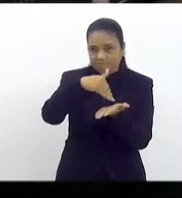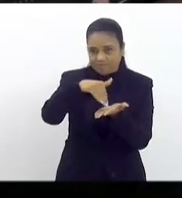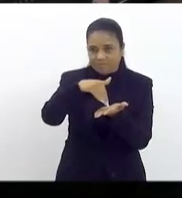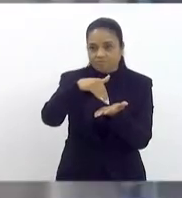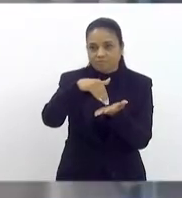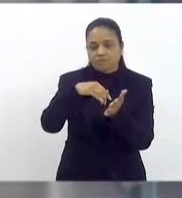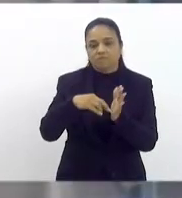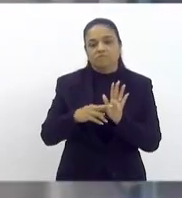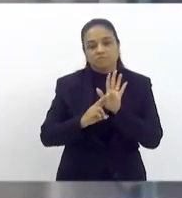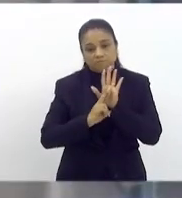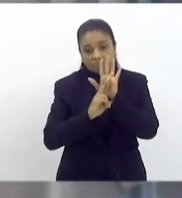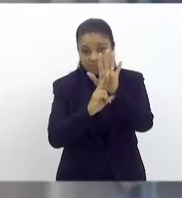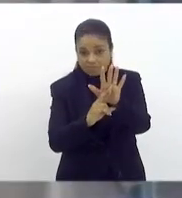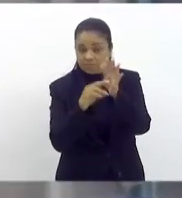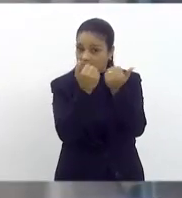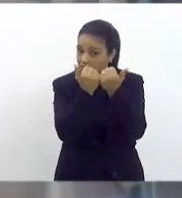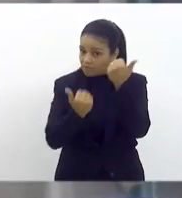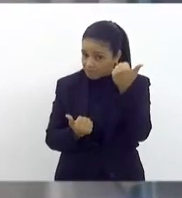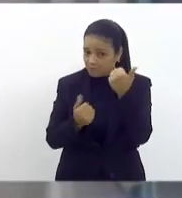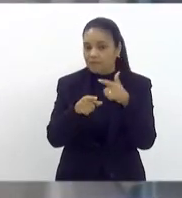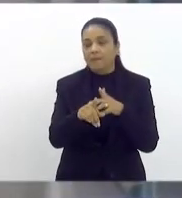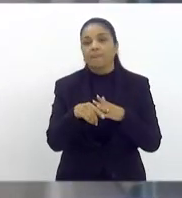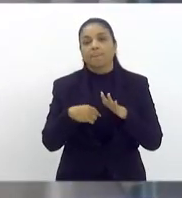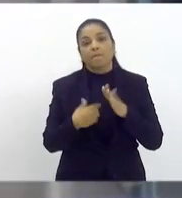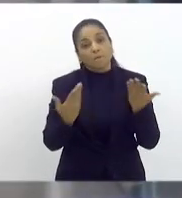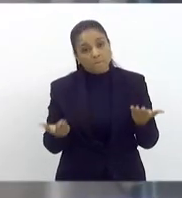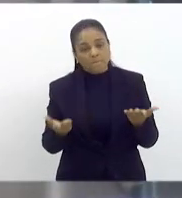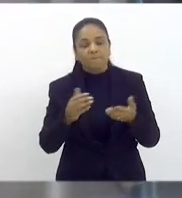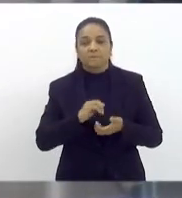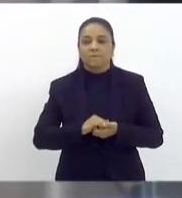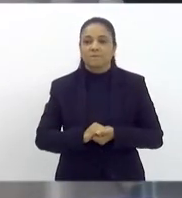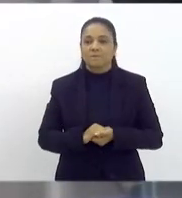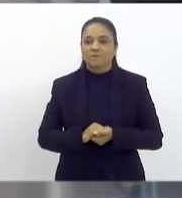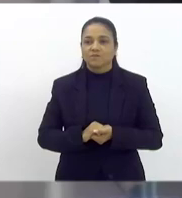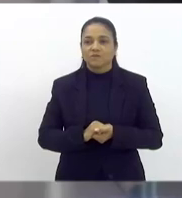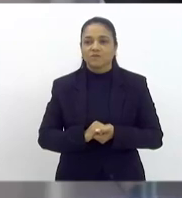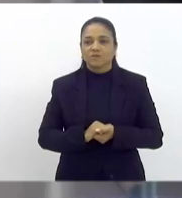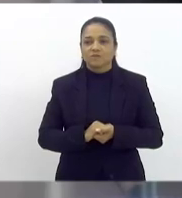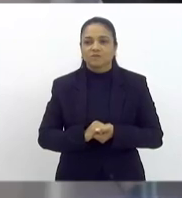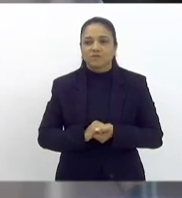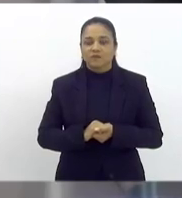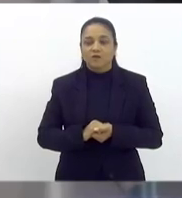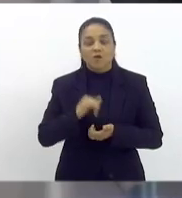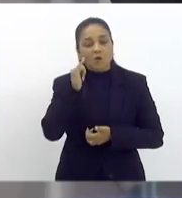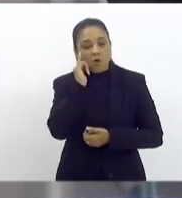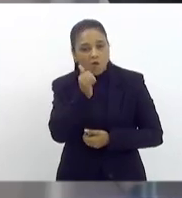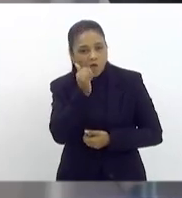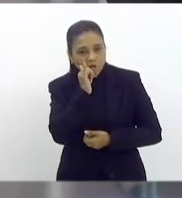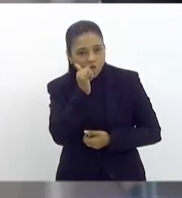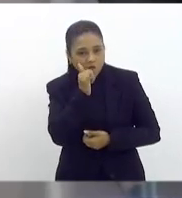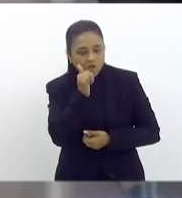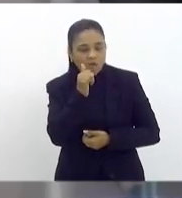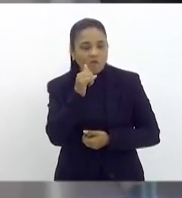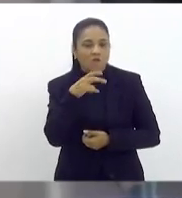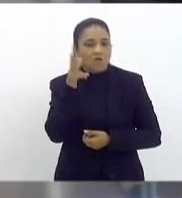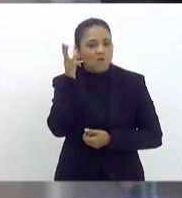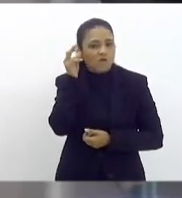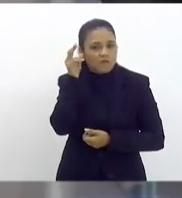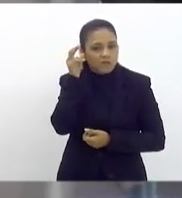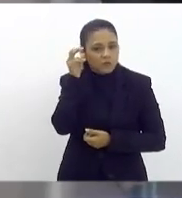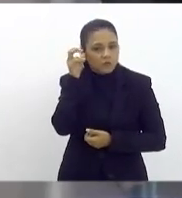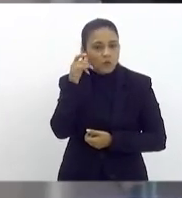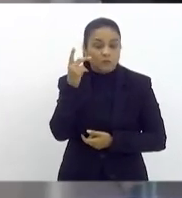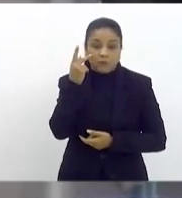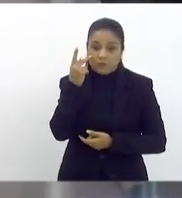termo. Superintendente, perfeito. Sim. Então, nesse aspecto, será ouvido enquanto testemunha, não como